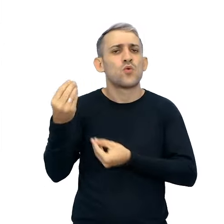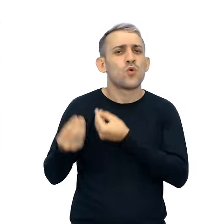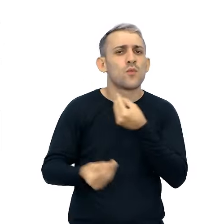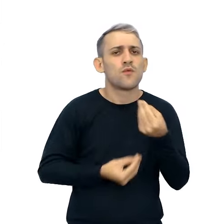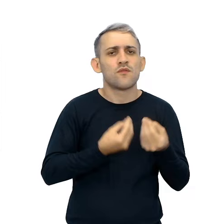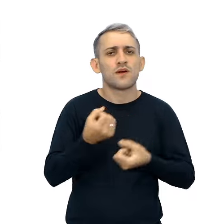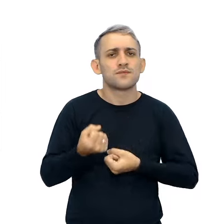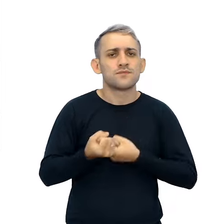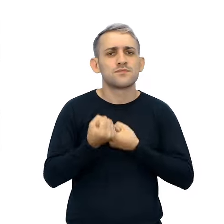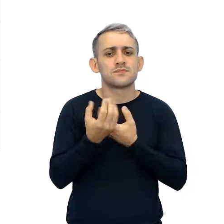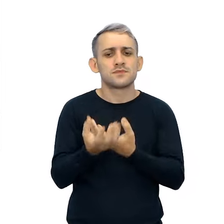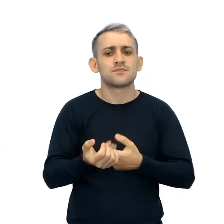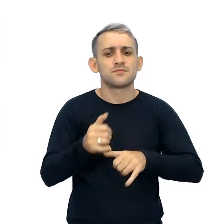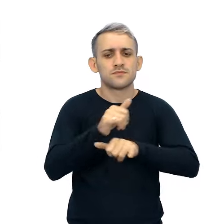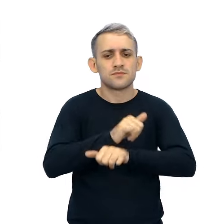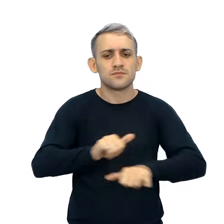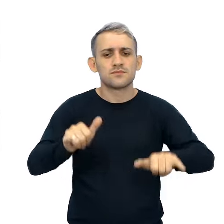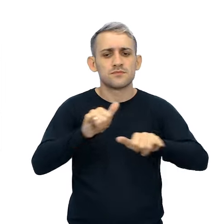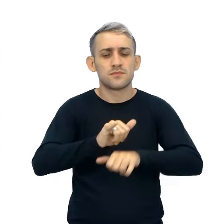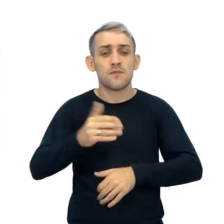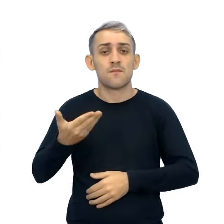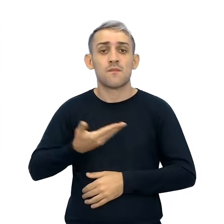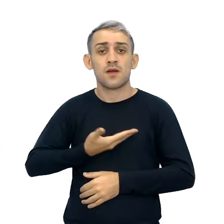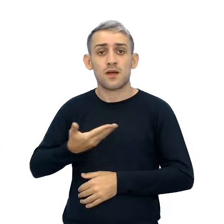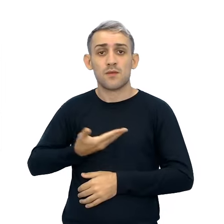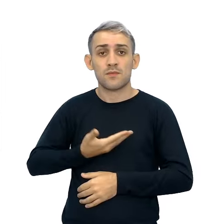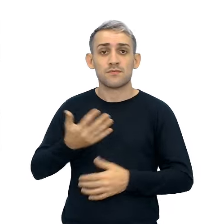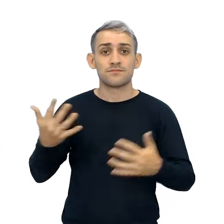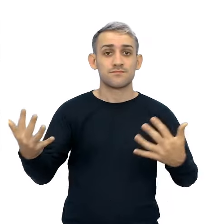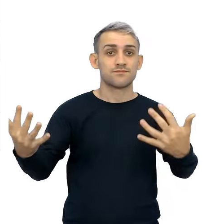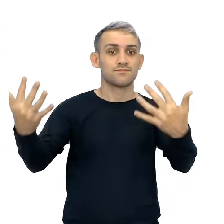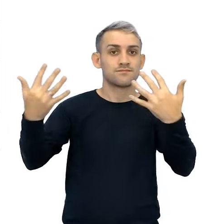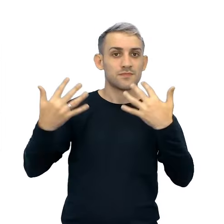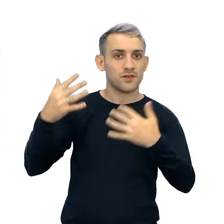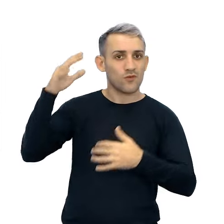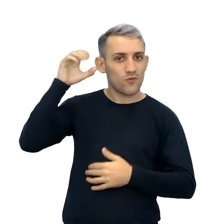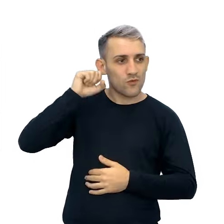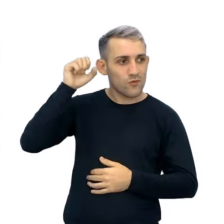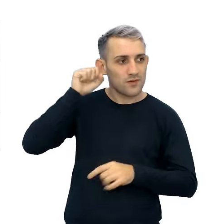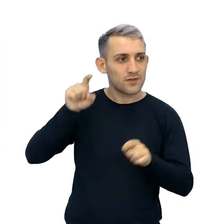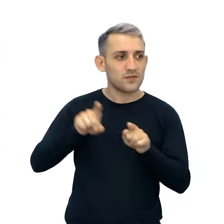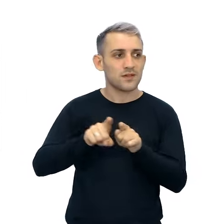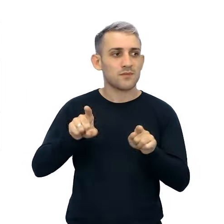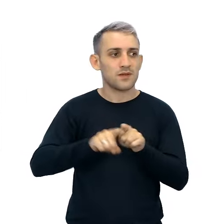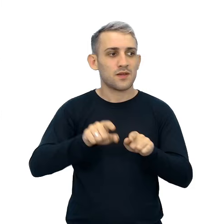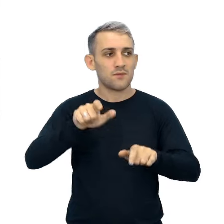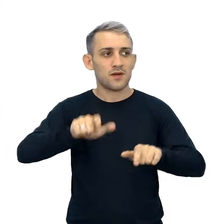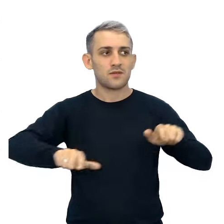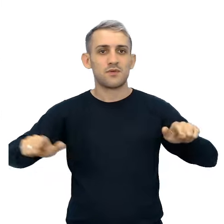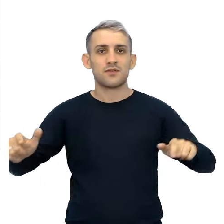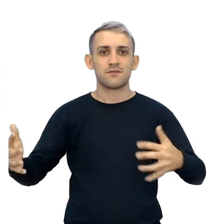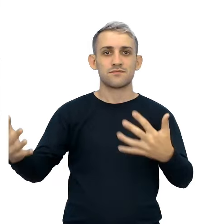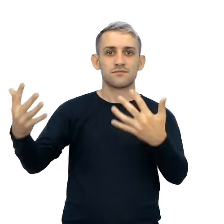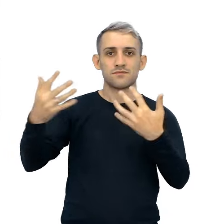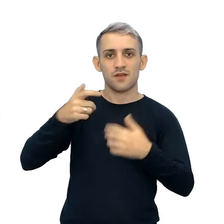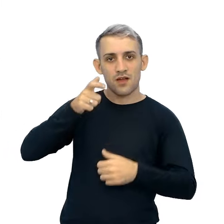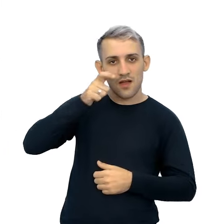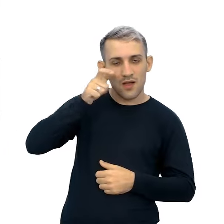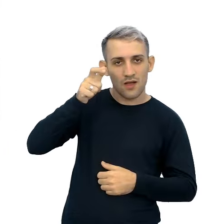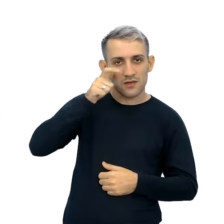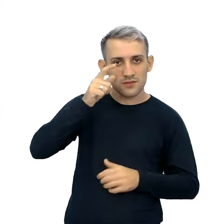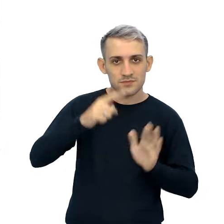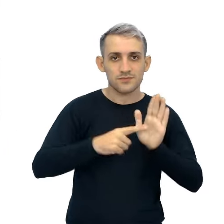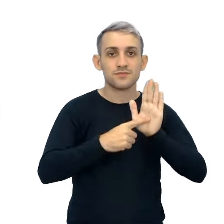essa essência para os demais colegas que estarão ouvindo ou para a plateia que estará assistindo a essa